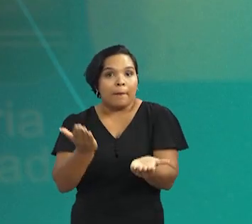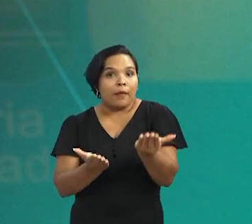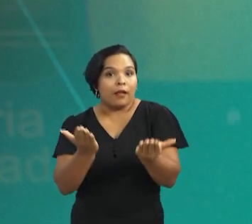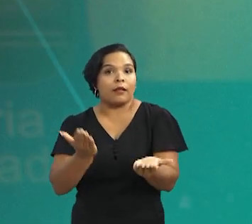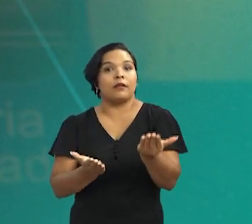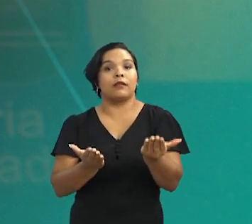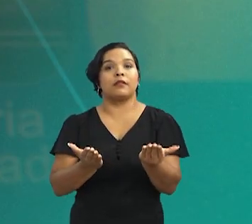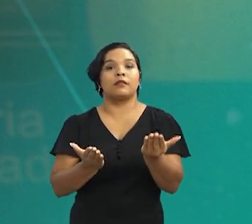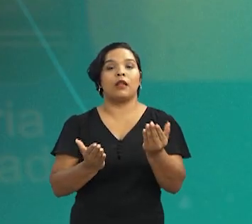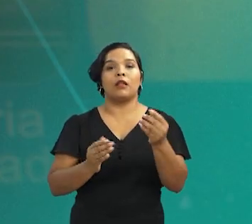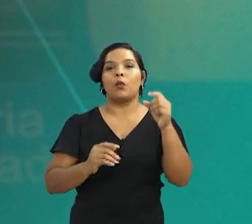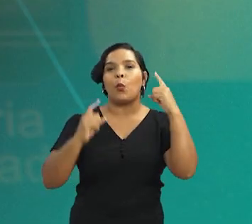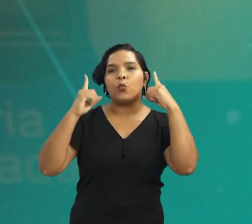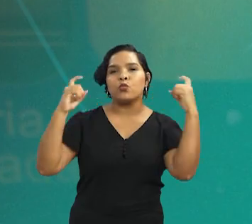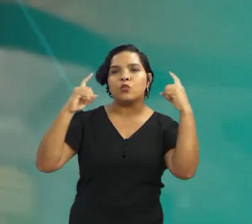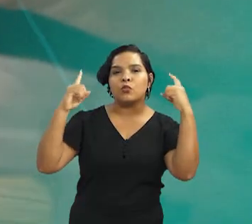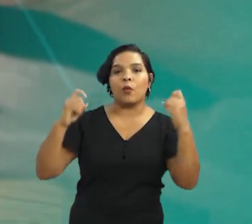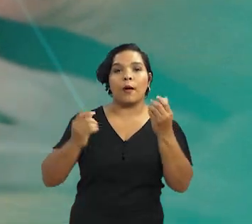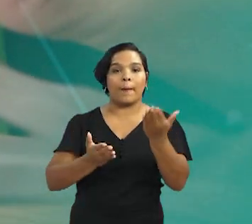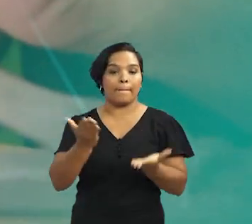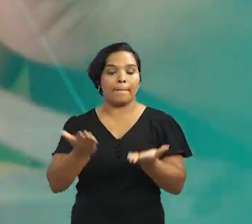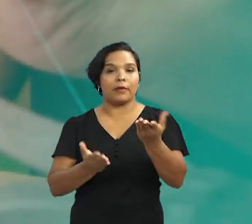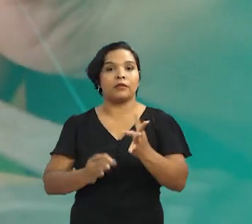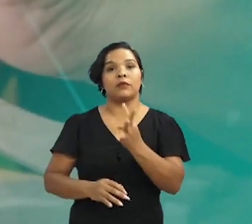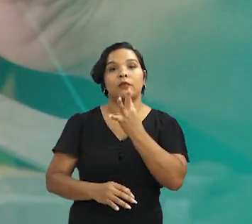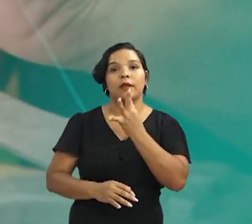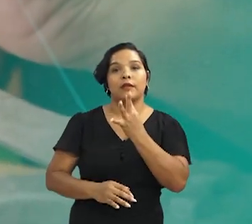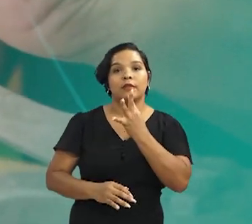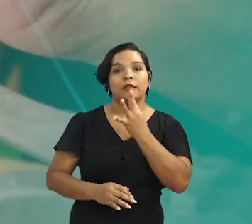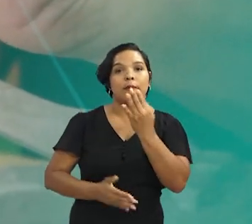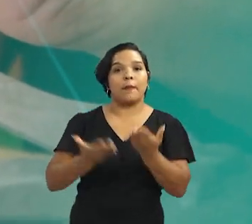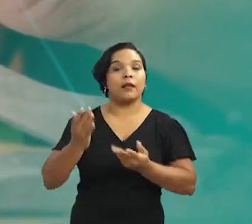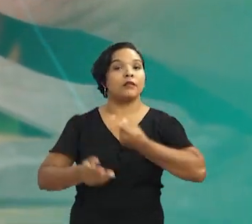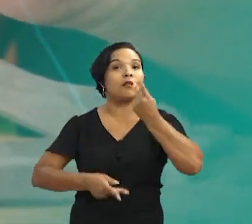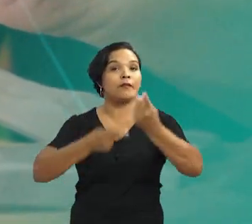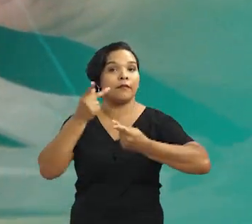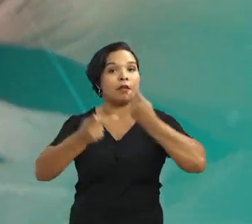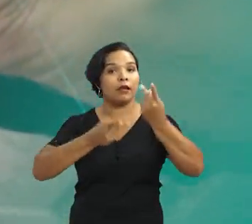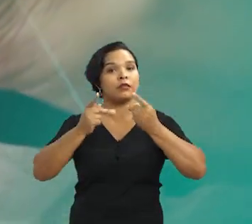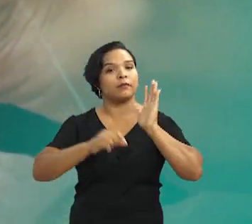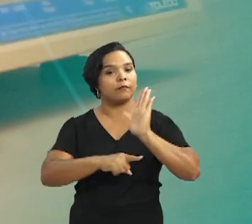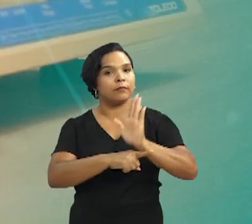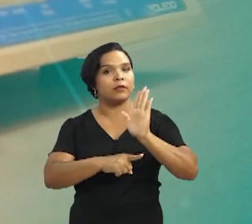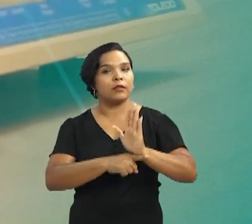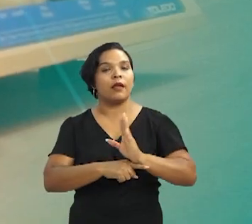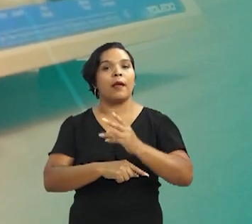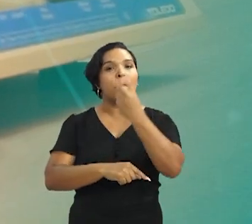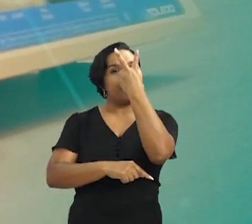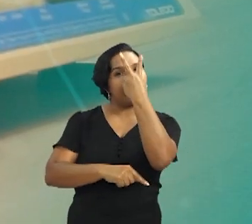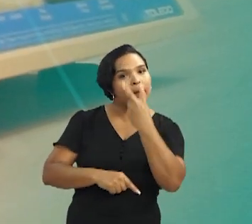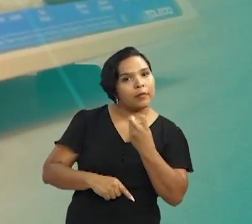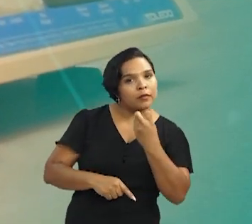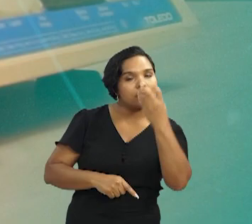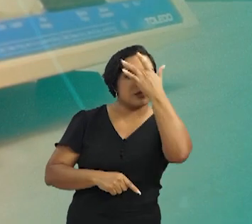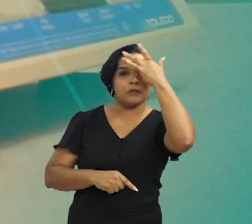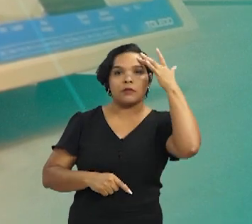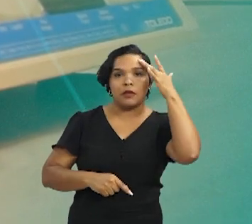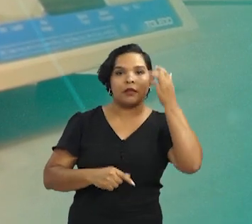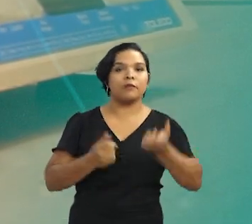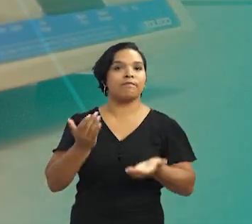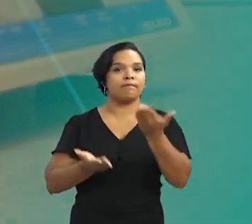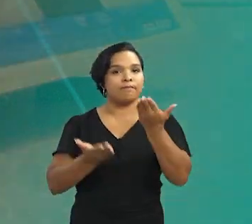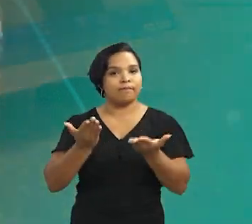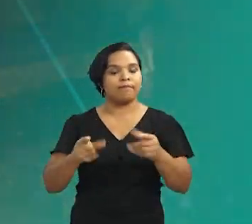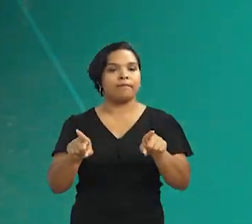a pesagem através do som. Essa balança ficou conhecida como balança falante e vai auxiliar pessoas cegas nas pesagens em